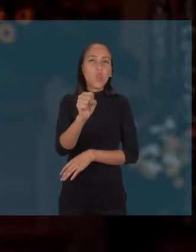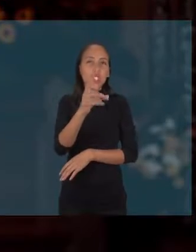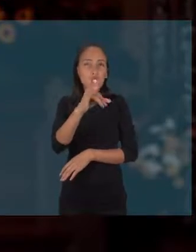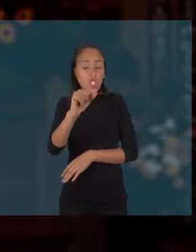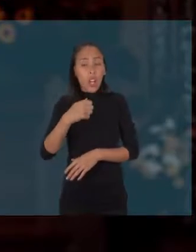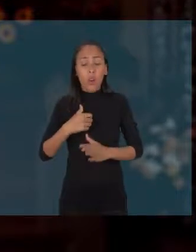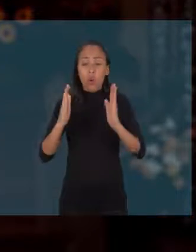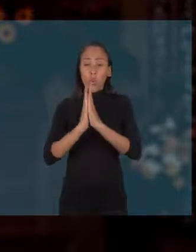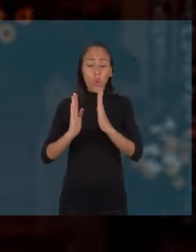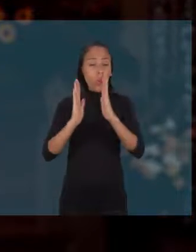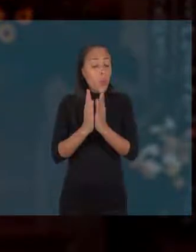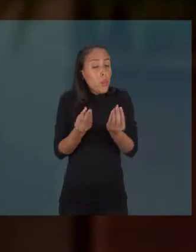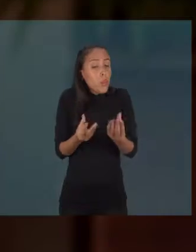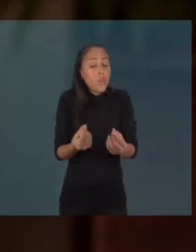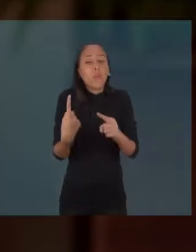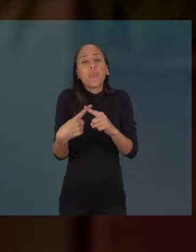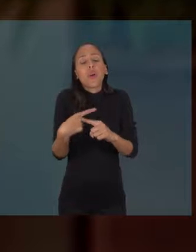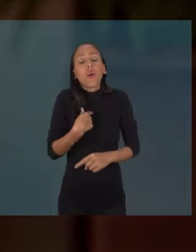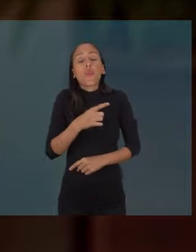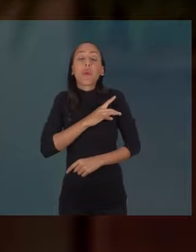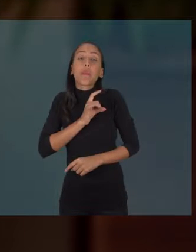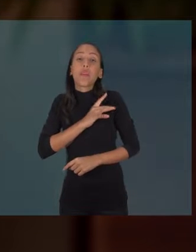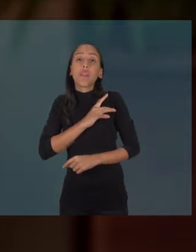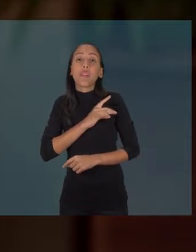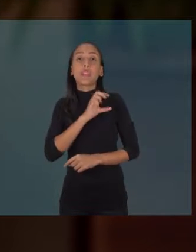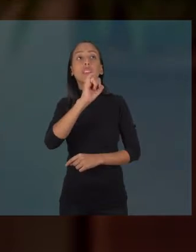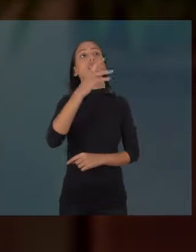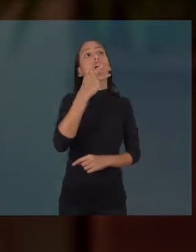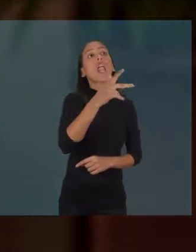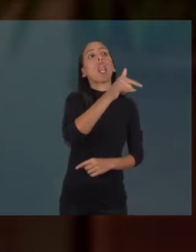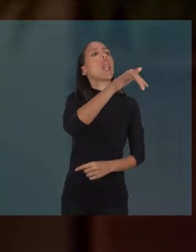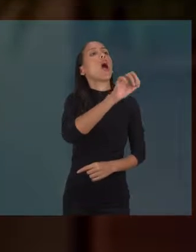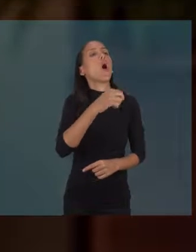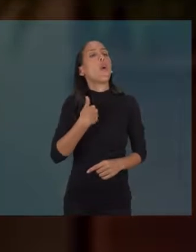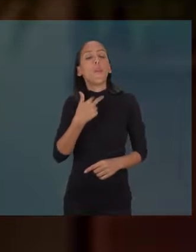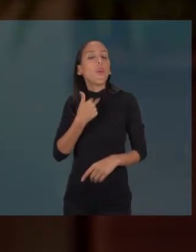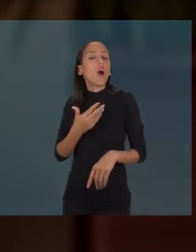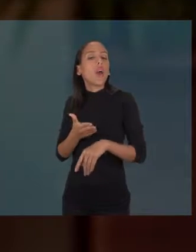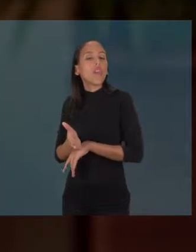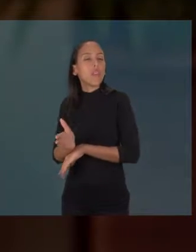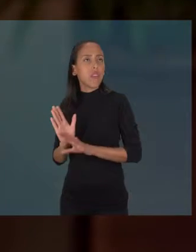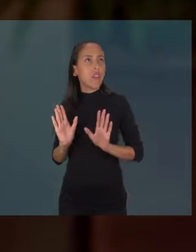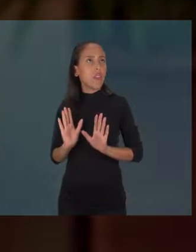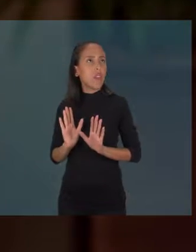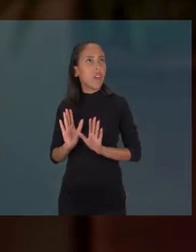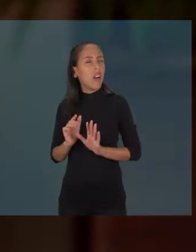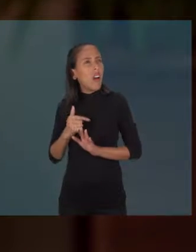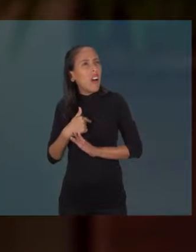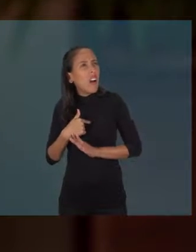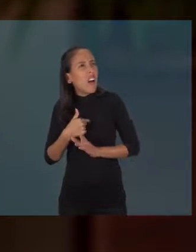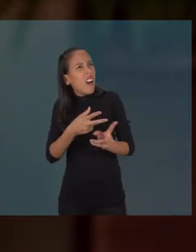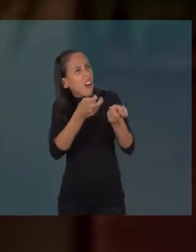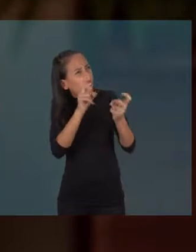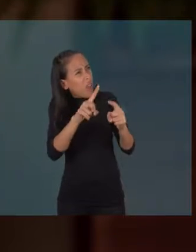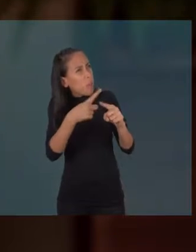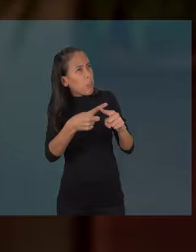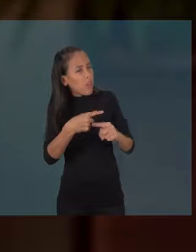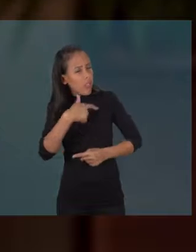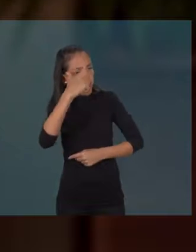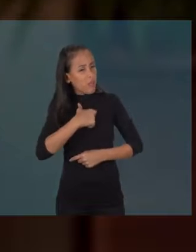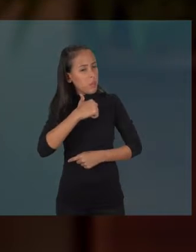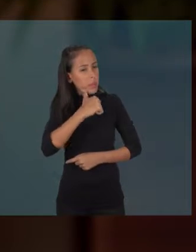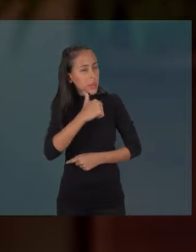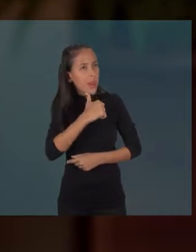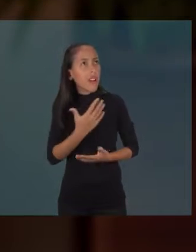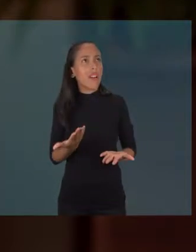porque eu fiquei com medo de, no caso de vir uma negativa, eu interpretar que era porque eu era mulher. E